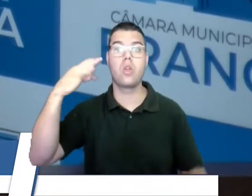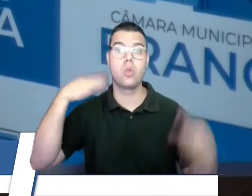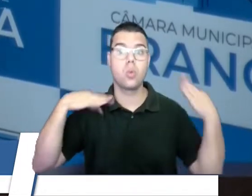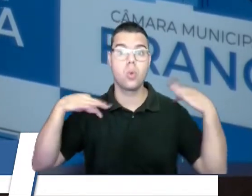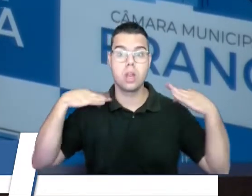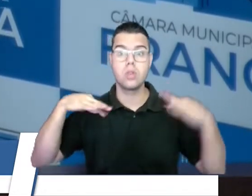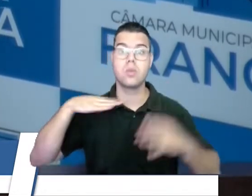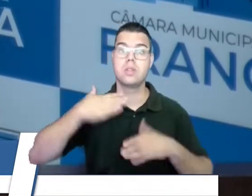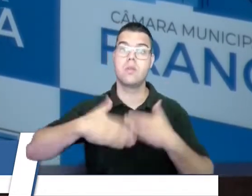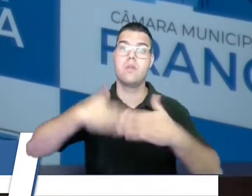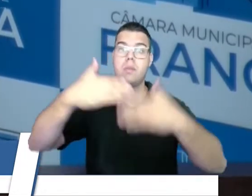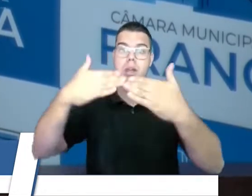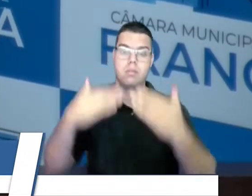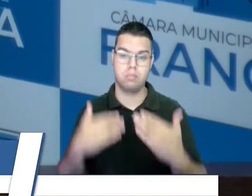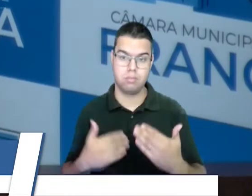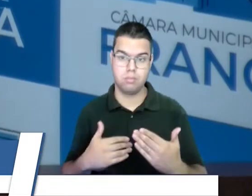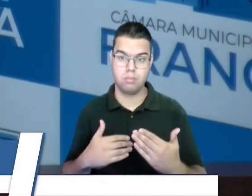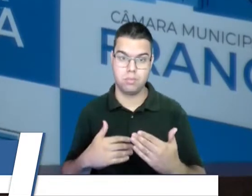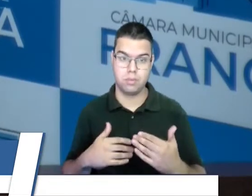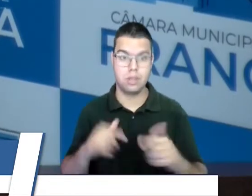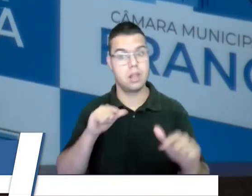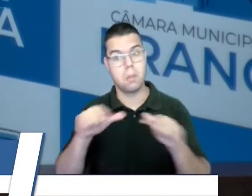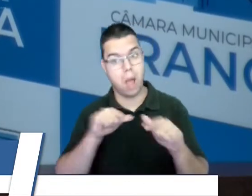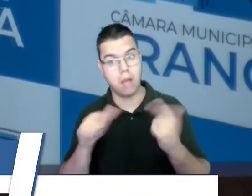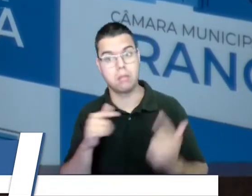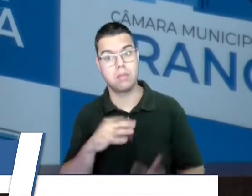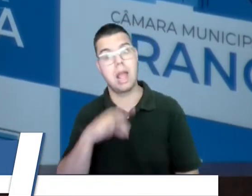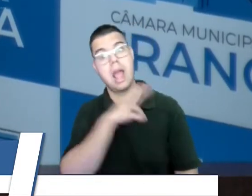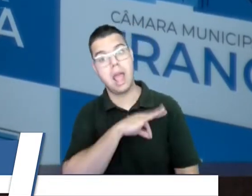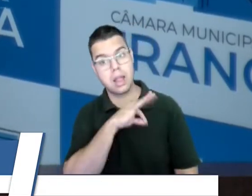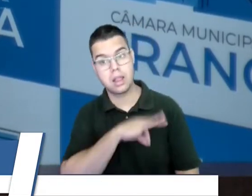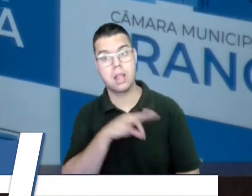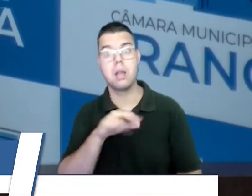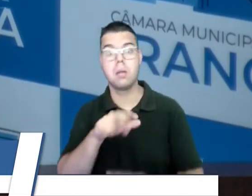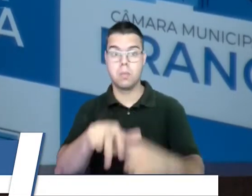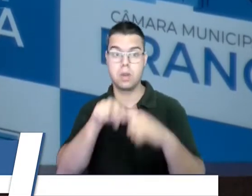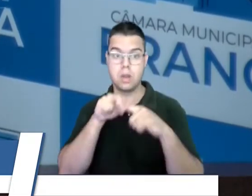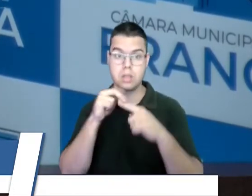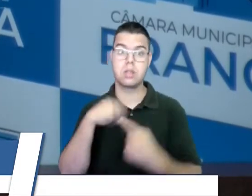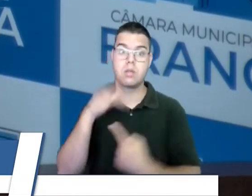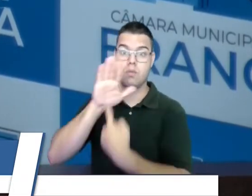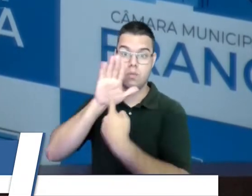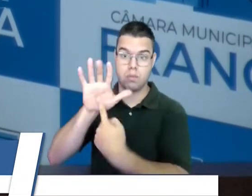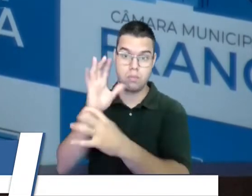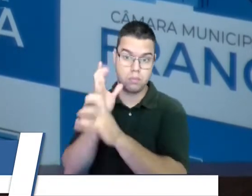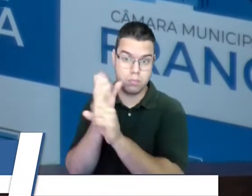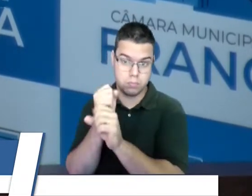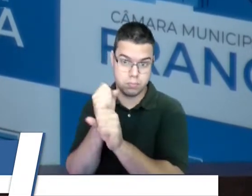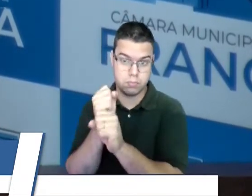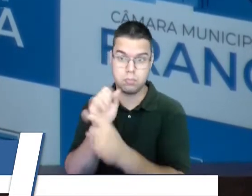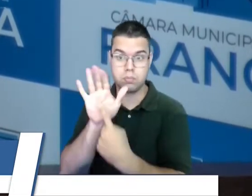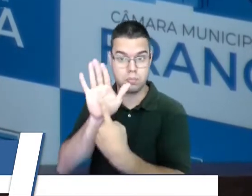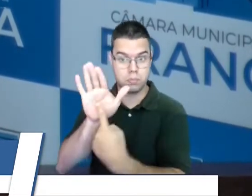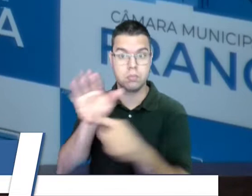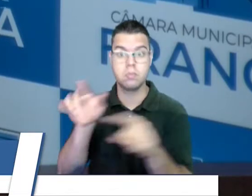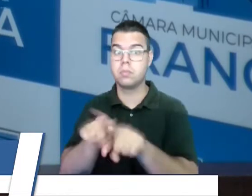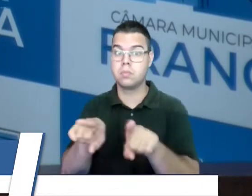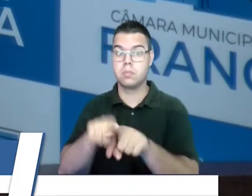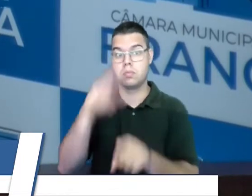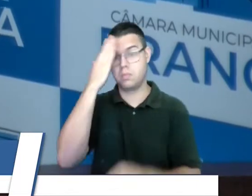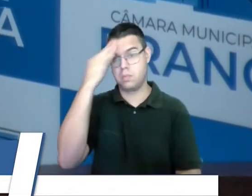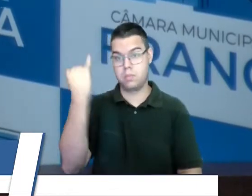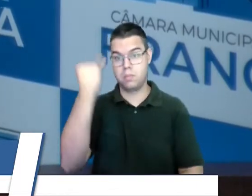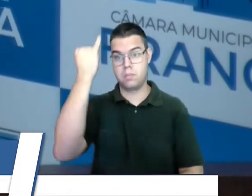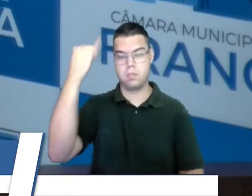emprego e de renda. Então, eu vim aqui para fazer uma prestação de contas e falar um pouquinho sobre a importância do turismo.